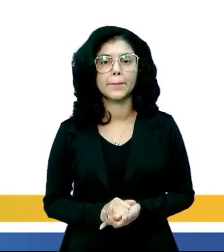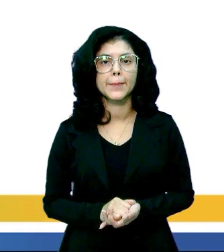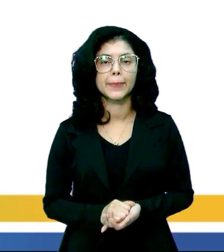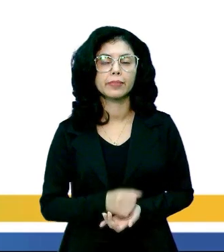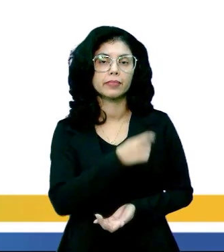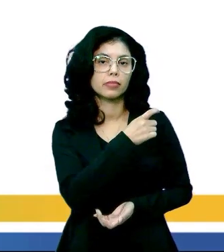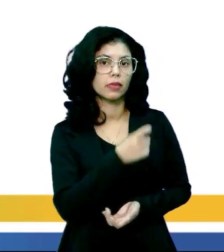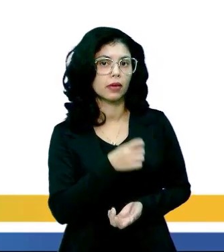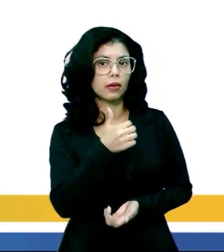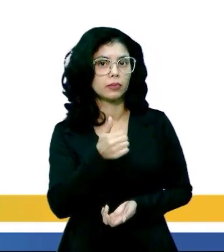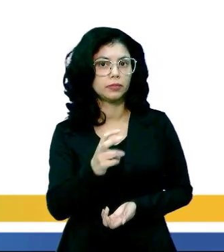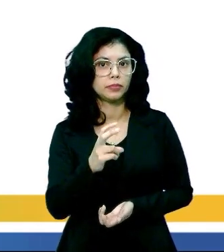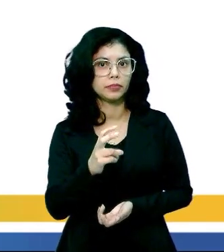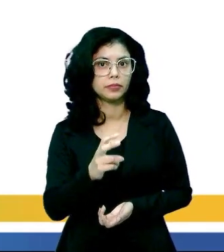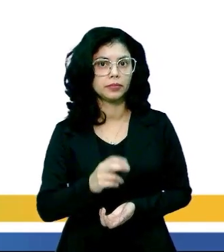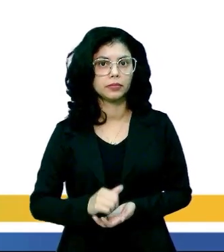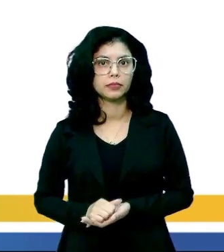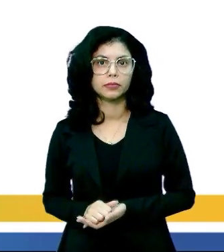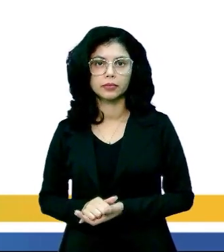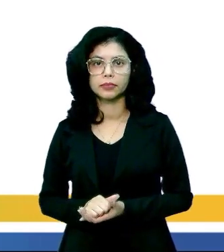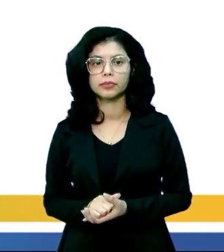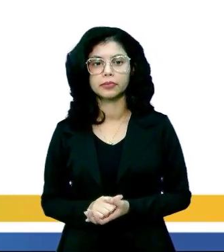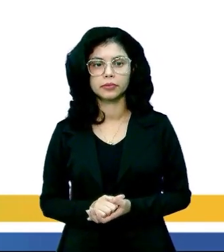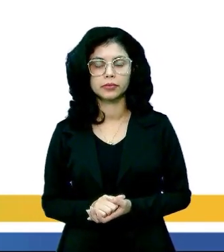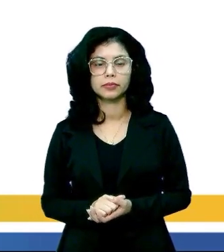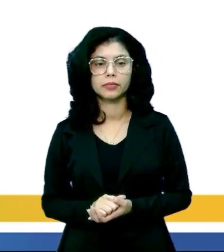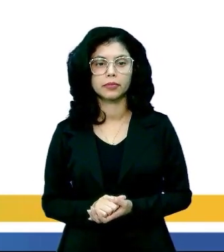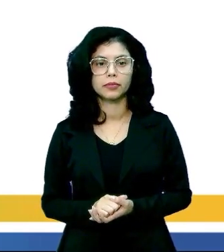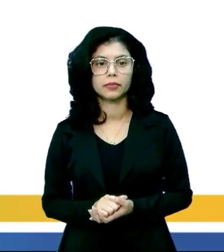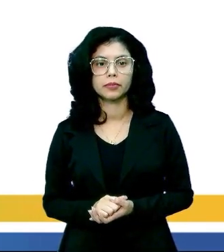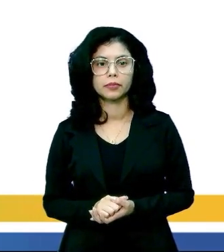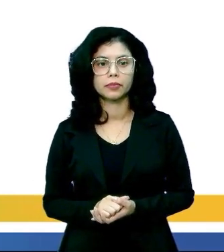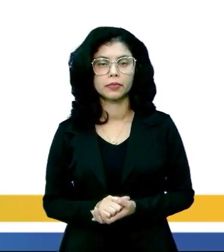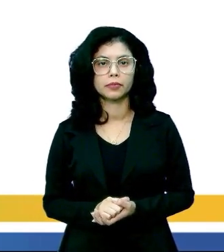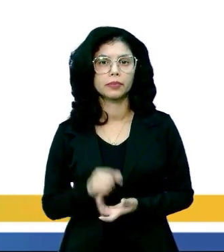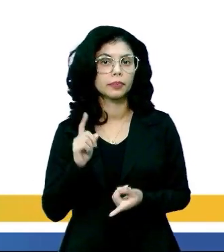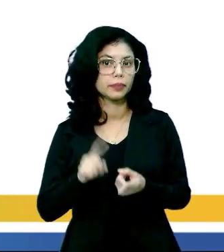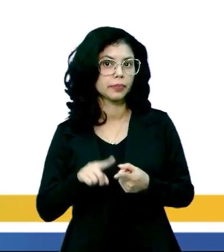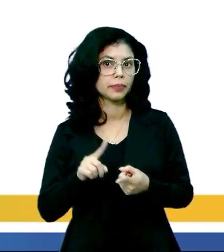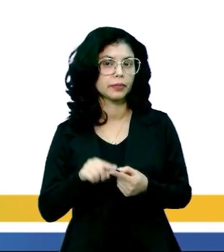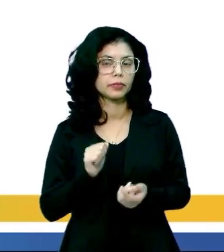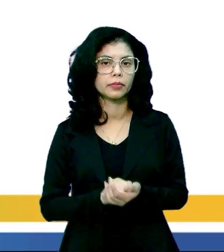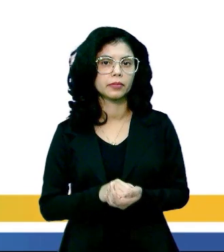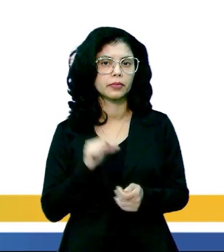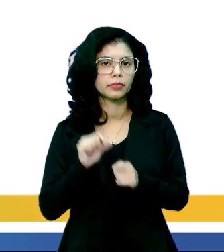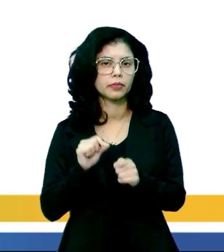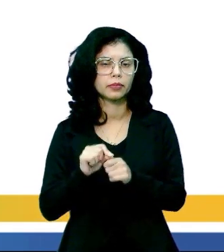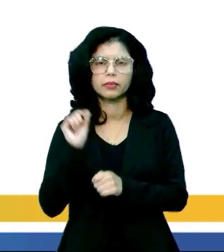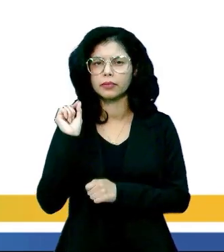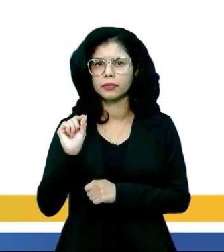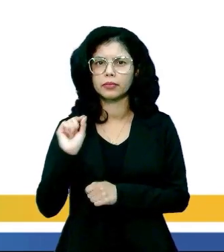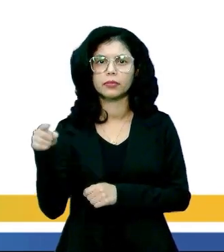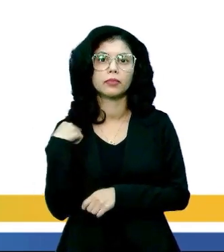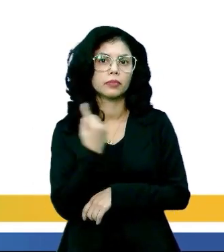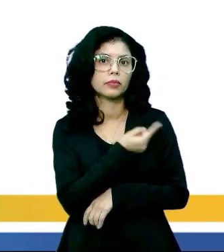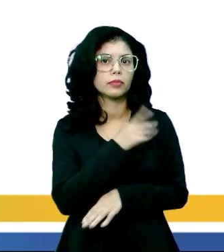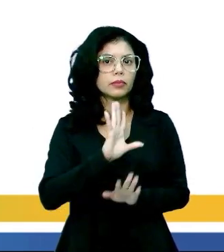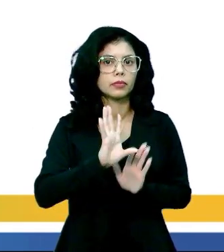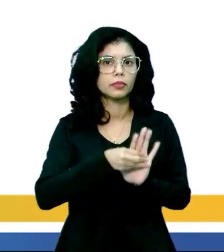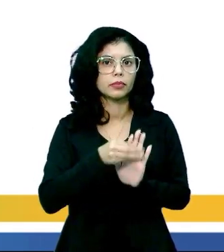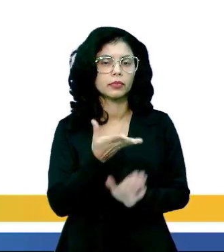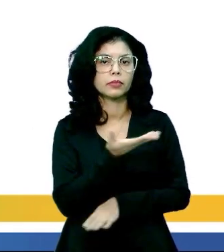Então temos x igual a 15. Por quê? Foi o que a gente fez aí? A gente colocou